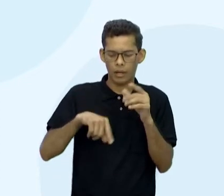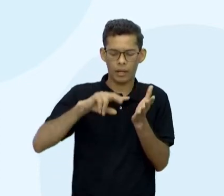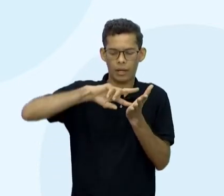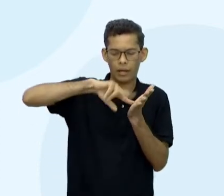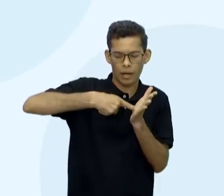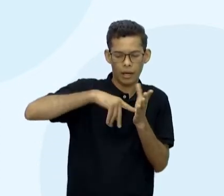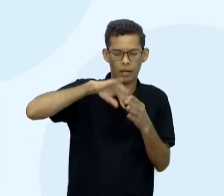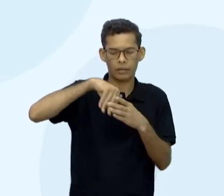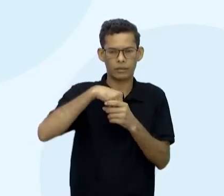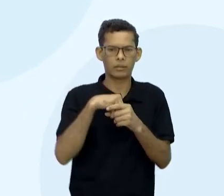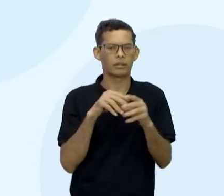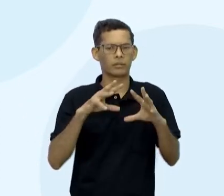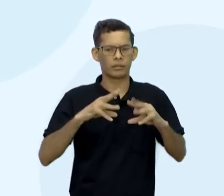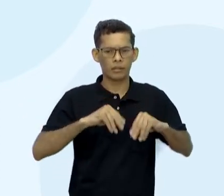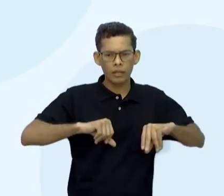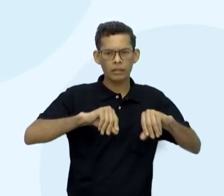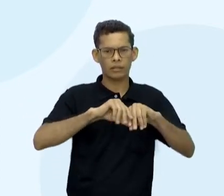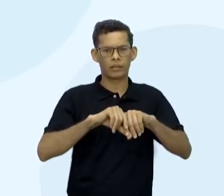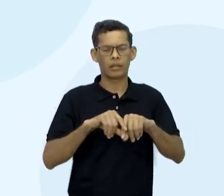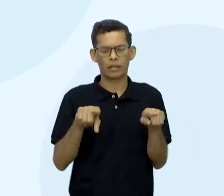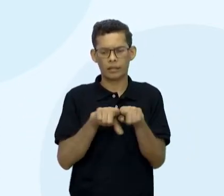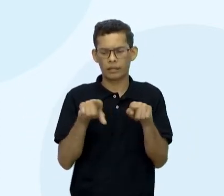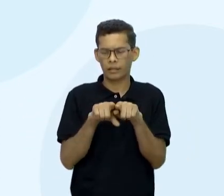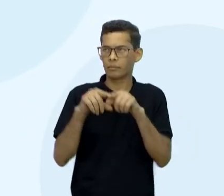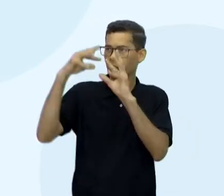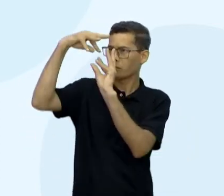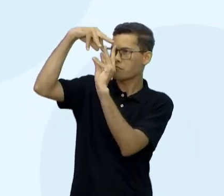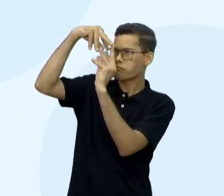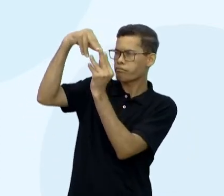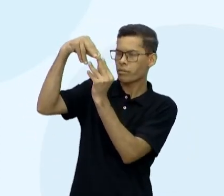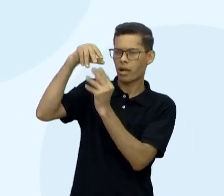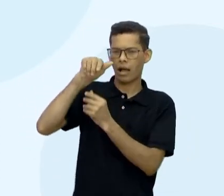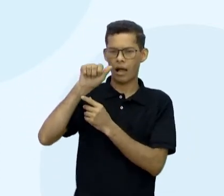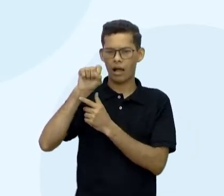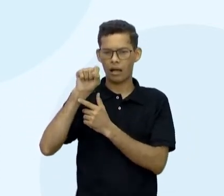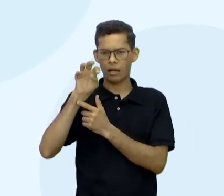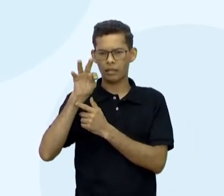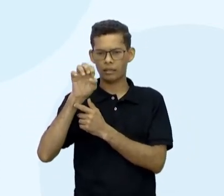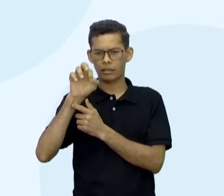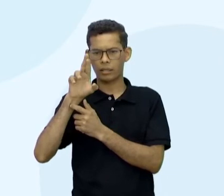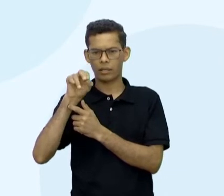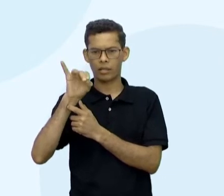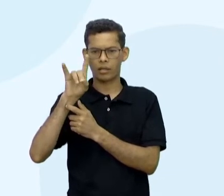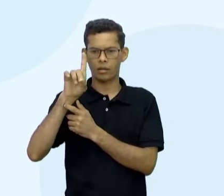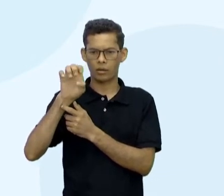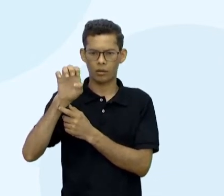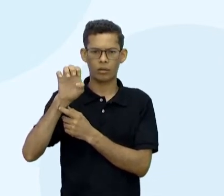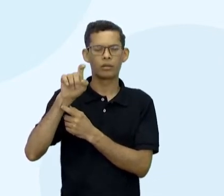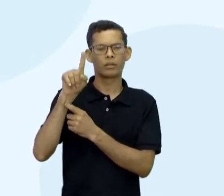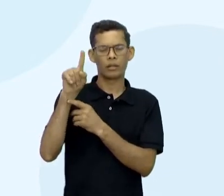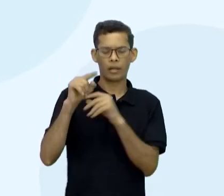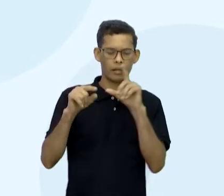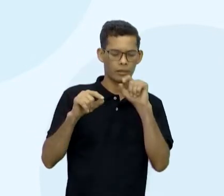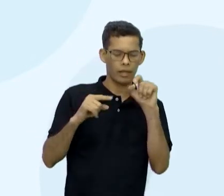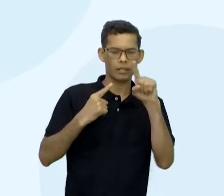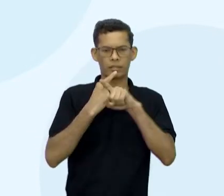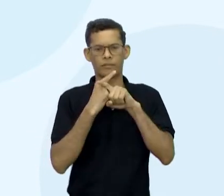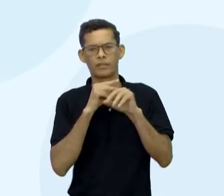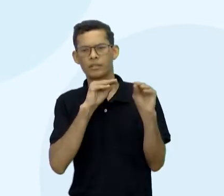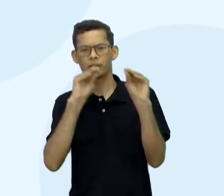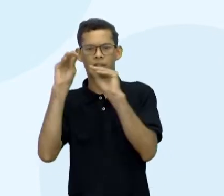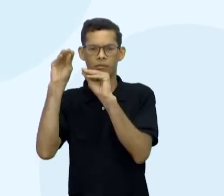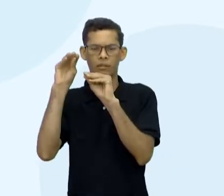Terra, a distância da Terra até o asteroide é de 10 vezes o raio da Terra, então 10 vezes isso. Então a distância vai ser